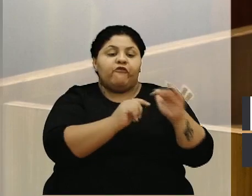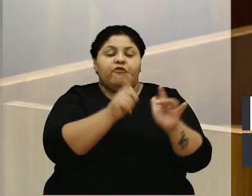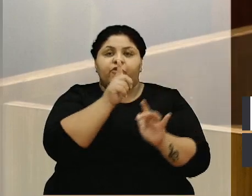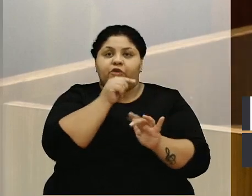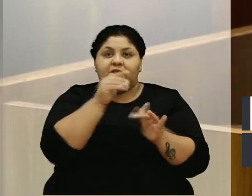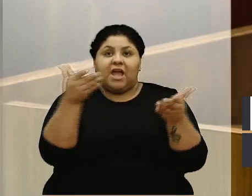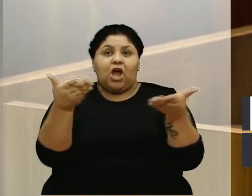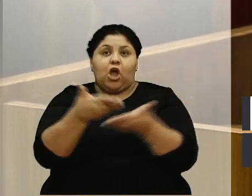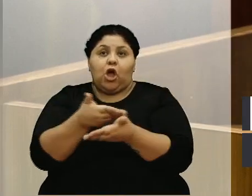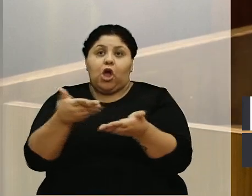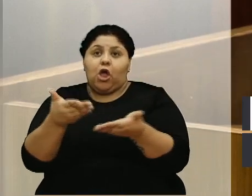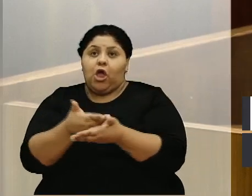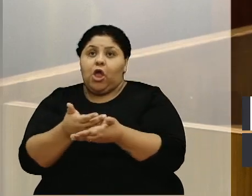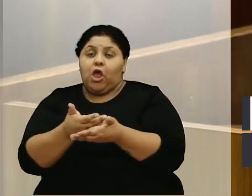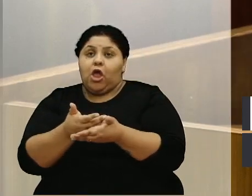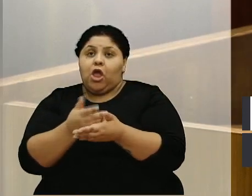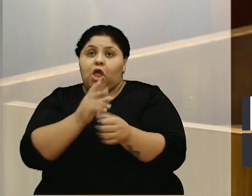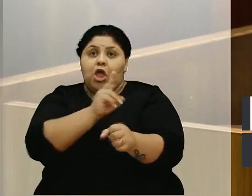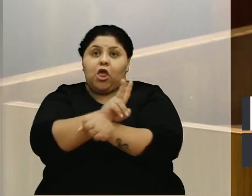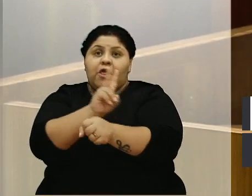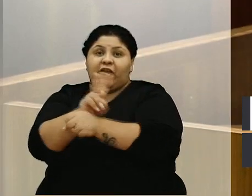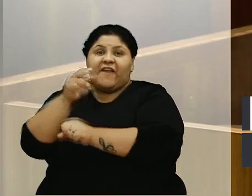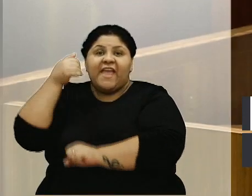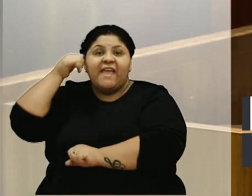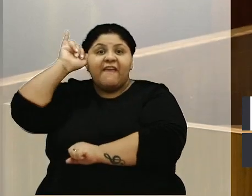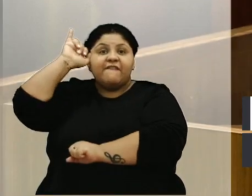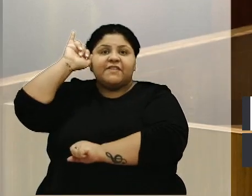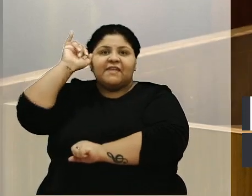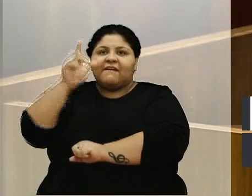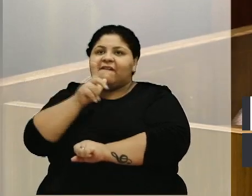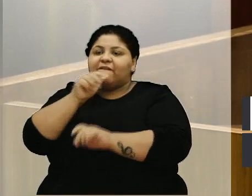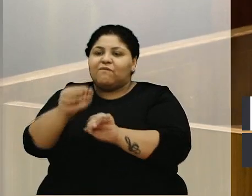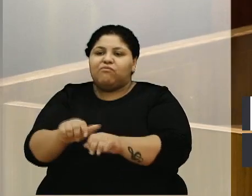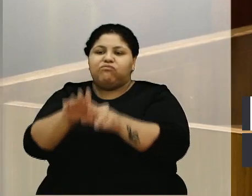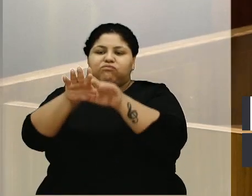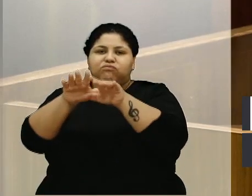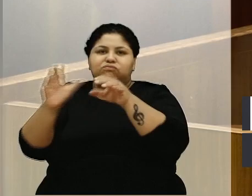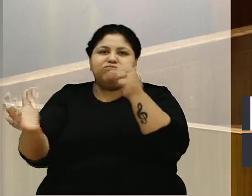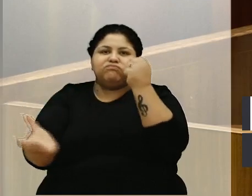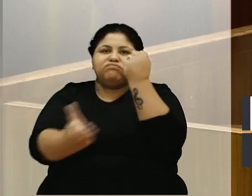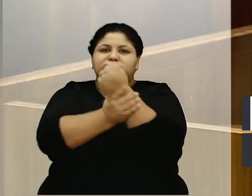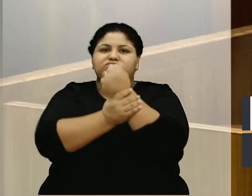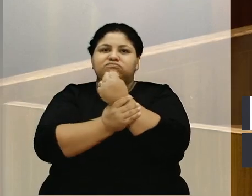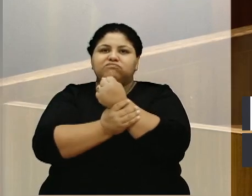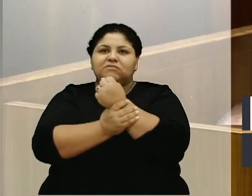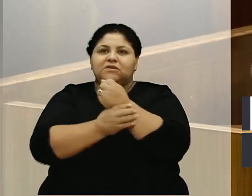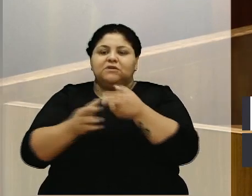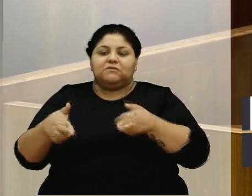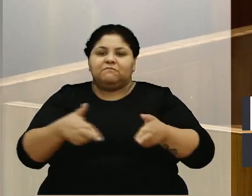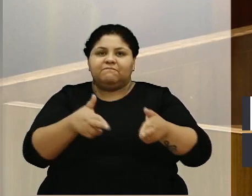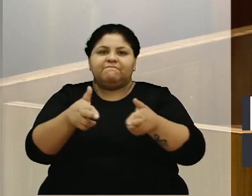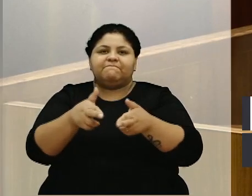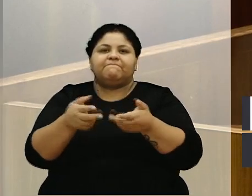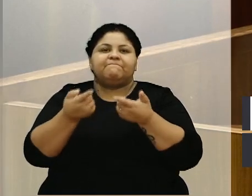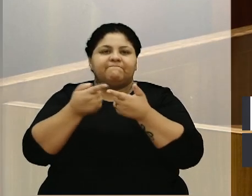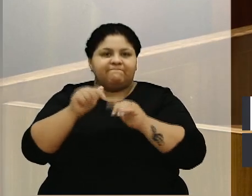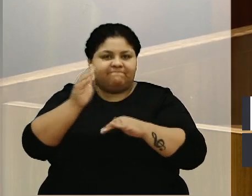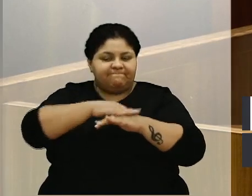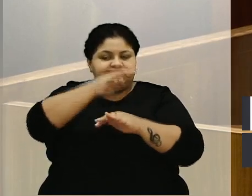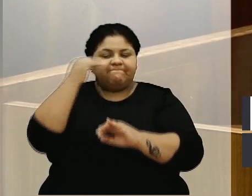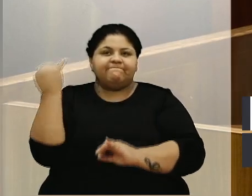frisar bem, e de prevenir enchentes e garantir a navegabilidade dos rios. Mas o mais